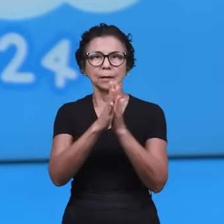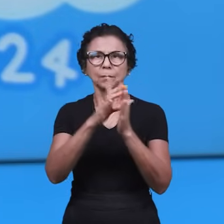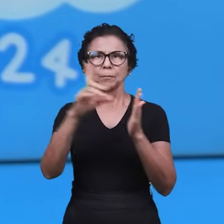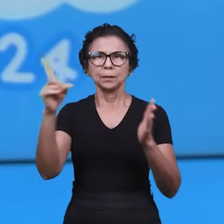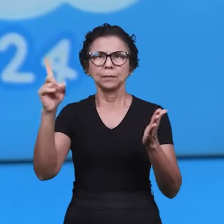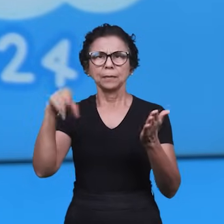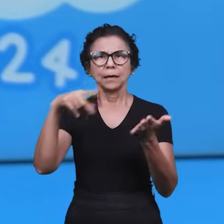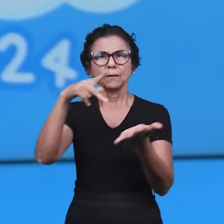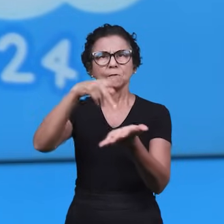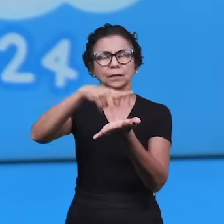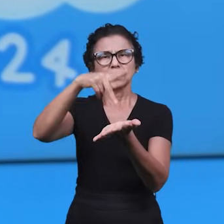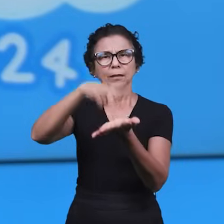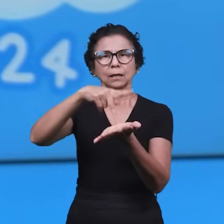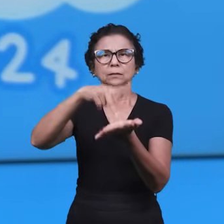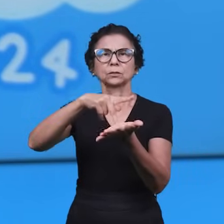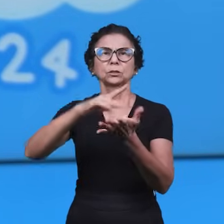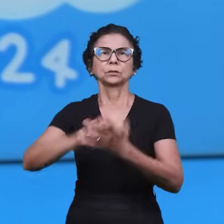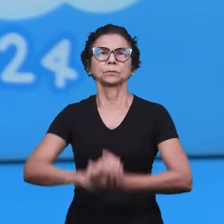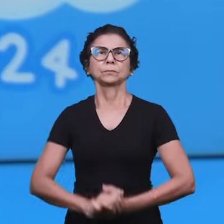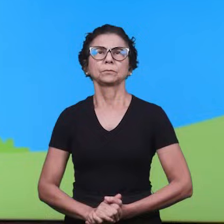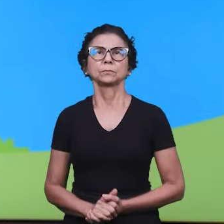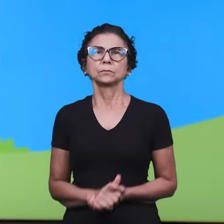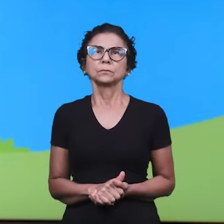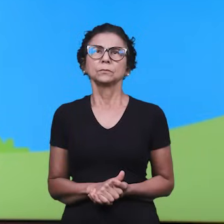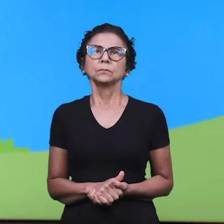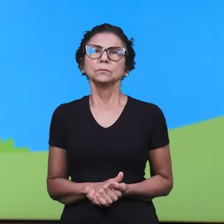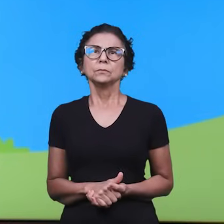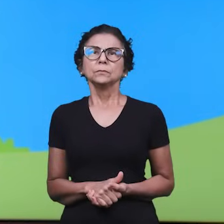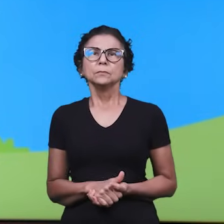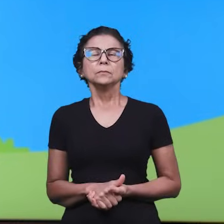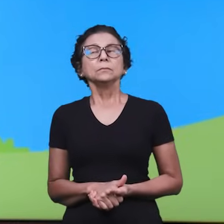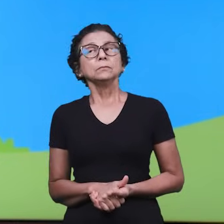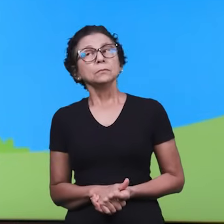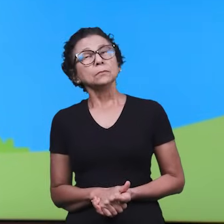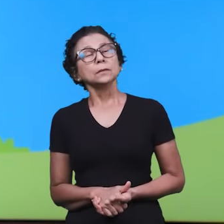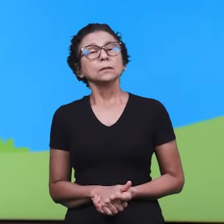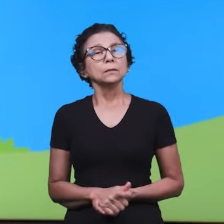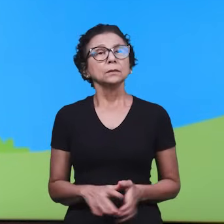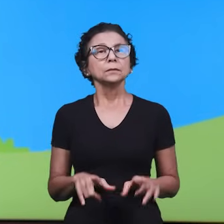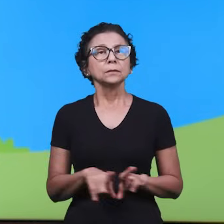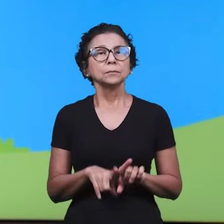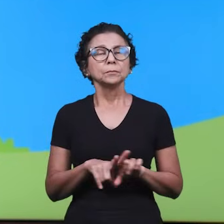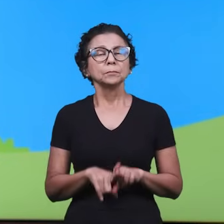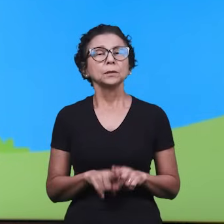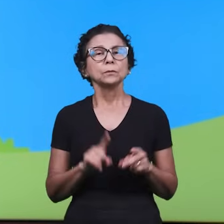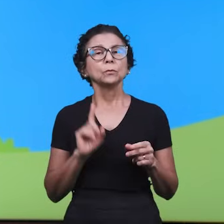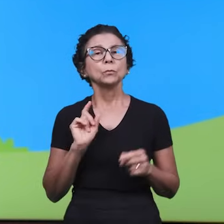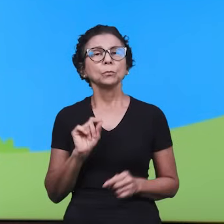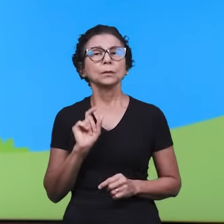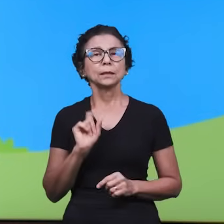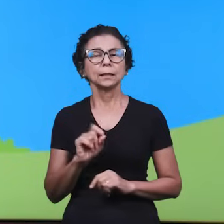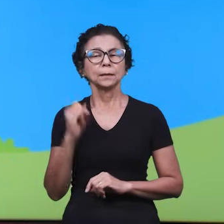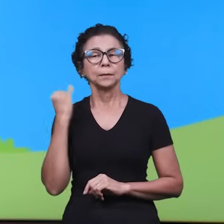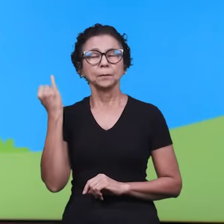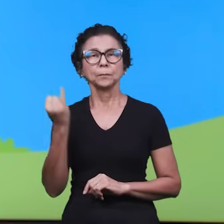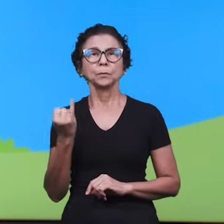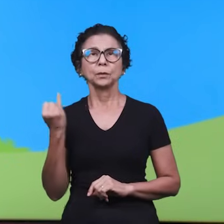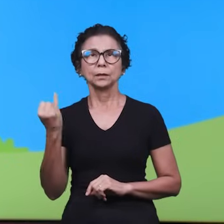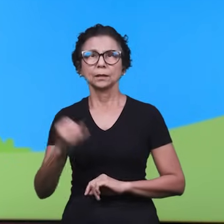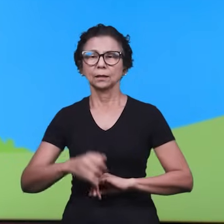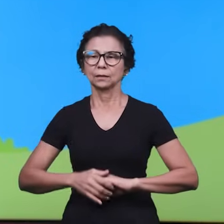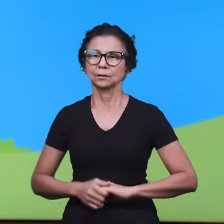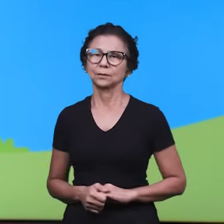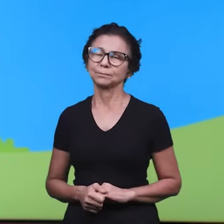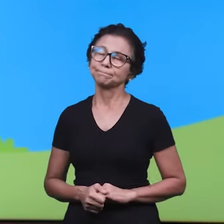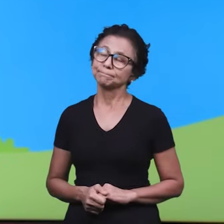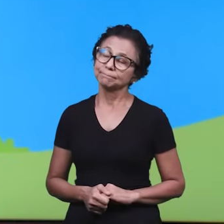de Deus é a verdade. Mas há um outro ponto muito importante. Deus deu